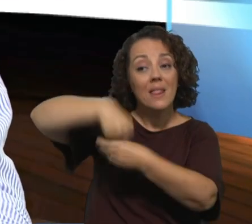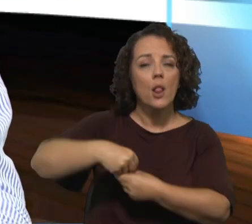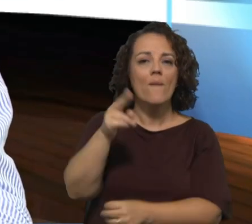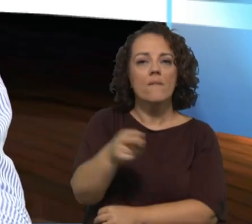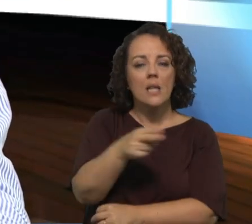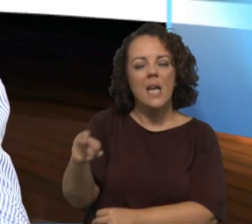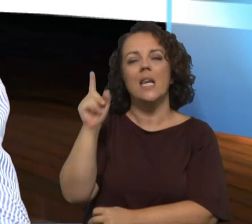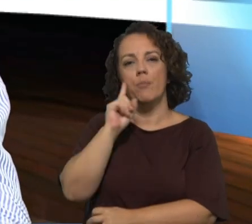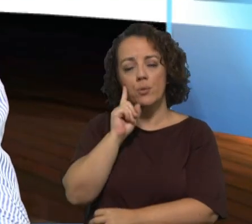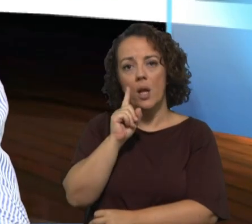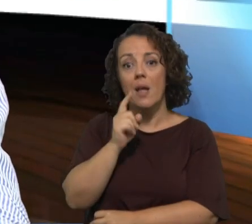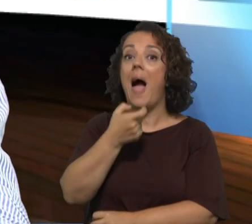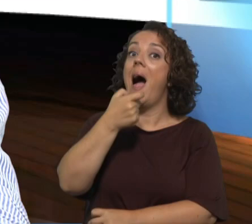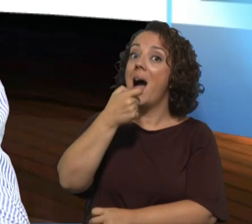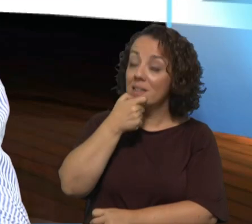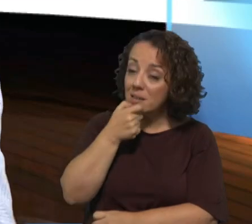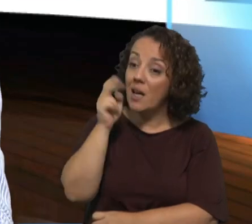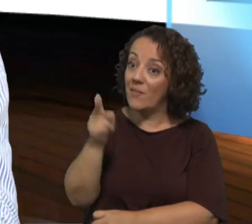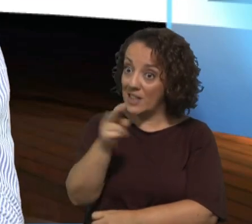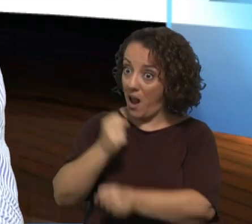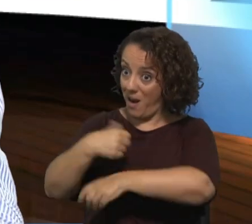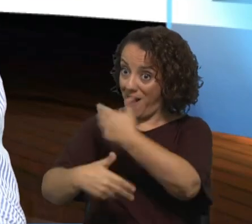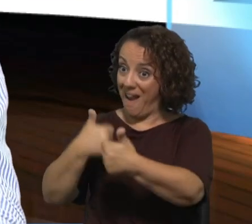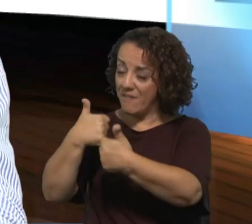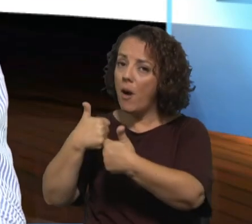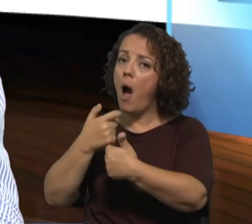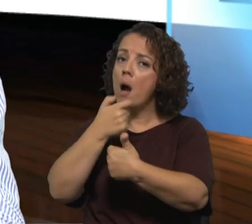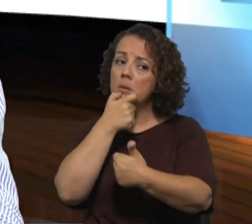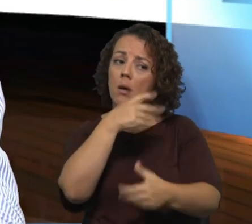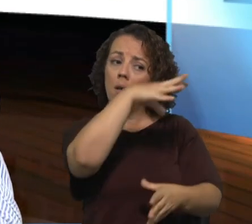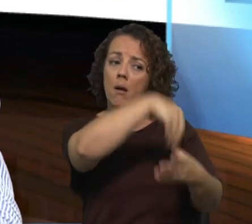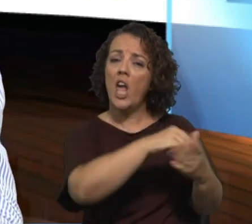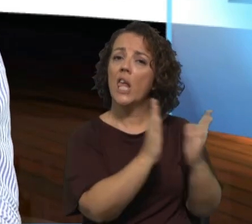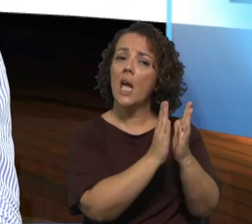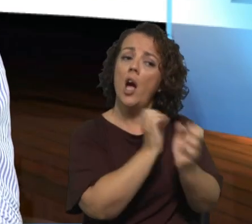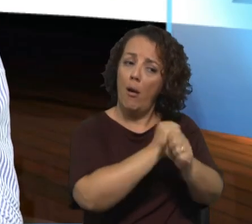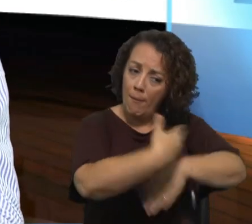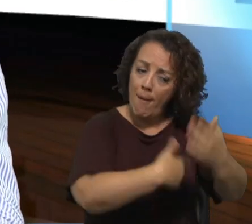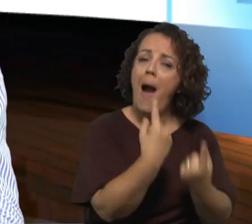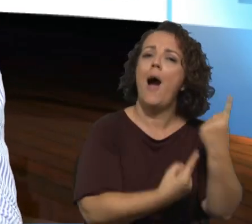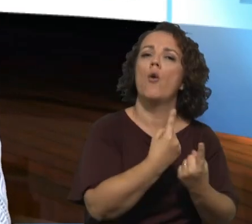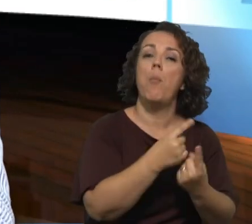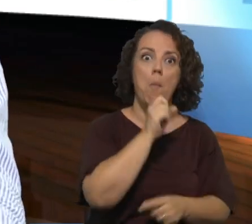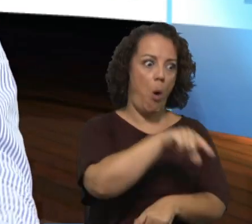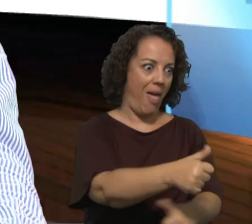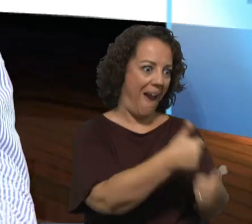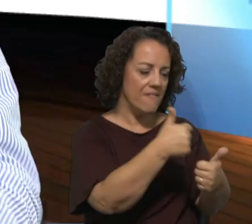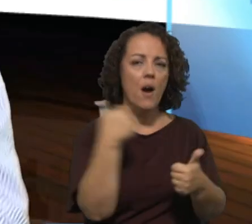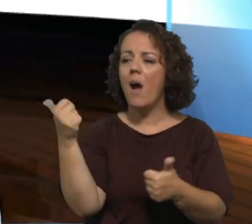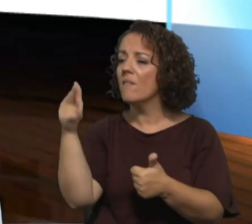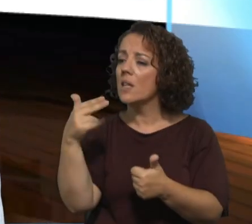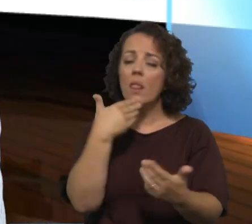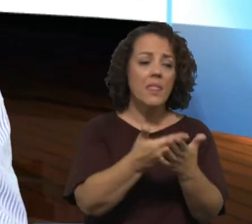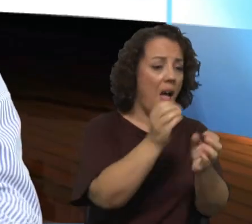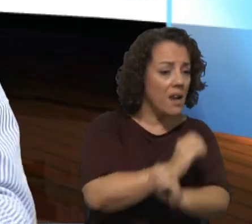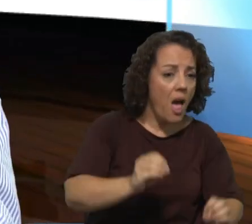o trabalho do Vaticano não vale nada se o trabalho na paróquia não for feito e ao contrário o trabalho na paróquia pode ser muito bem feito mas se o Vaticano não vier o trabalho que precisa de ser feito também não vai